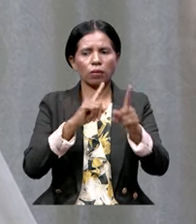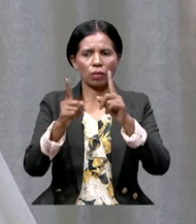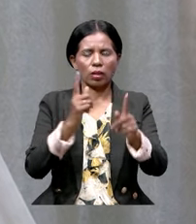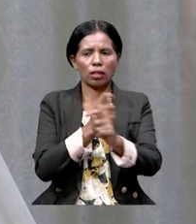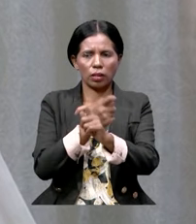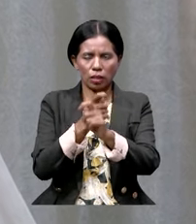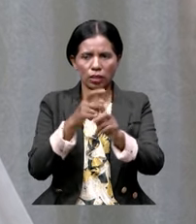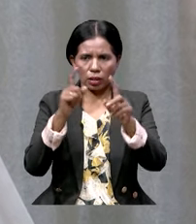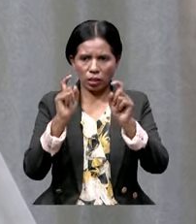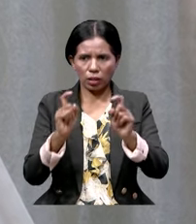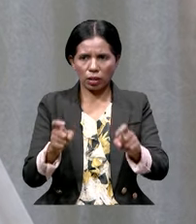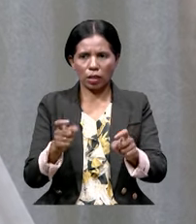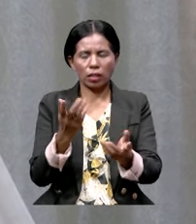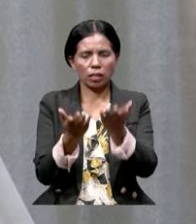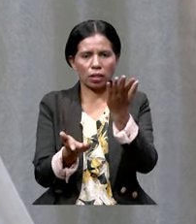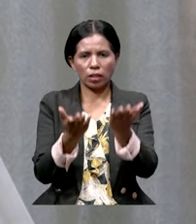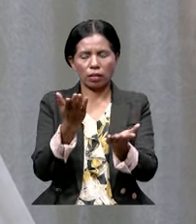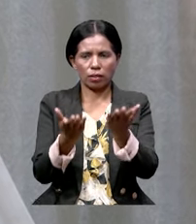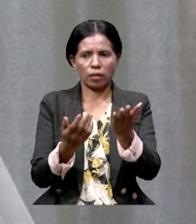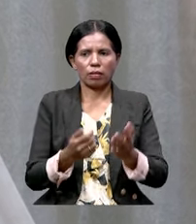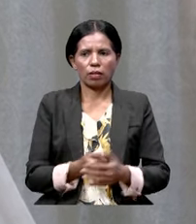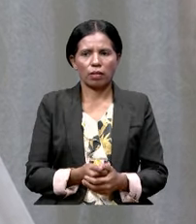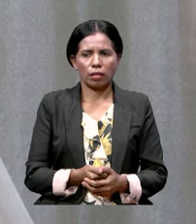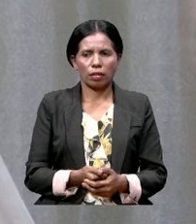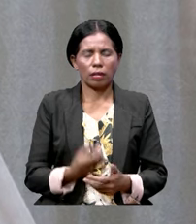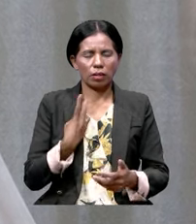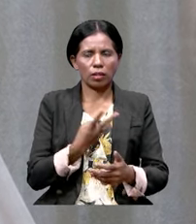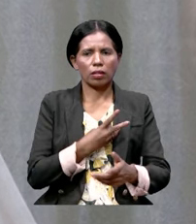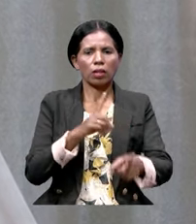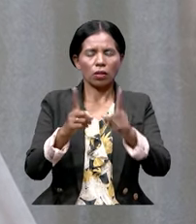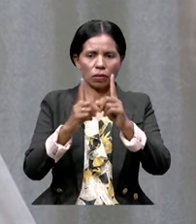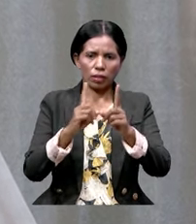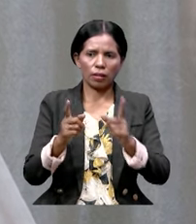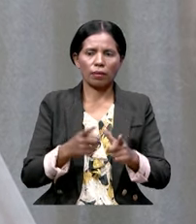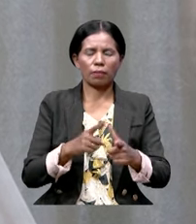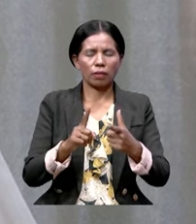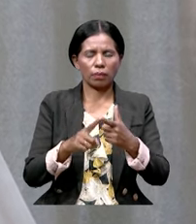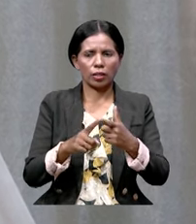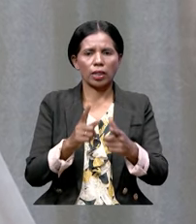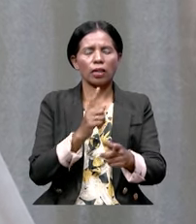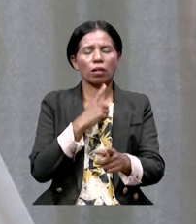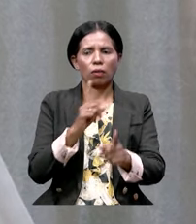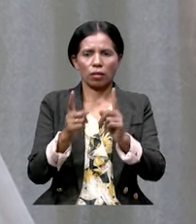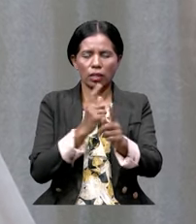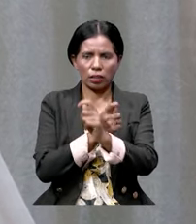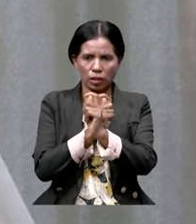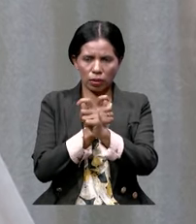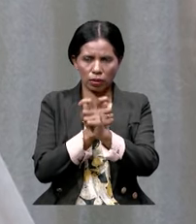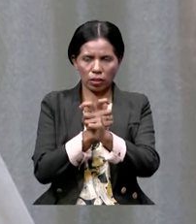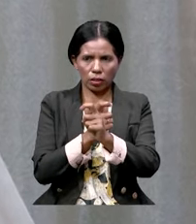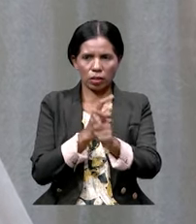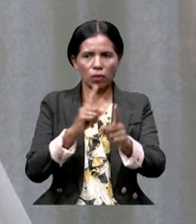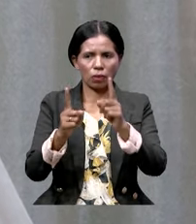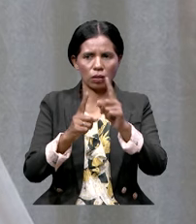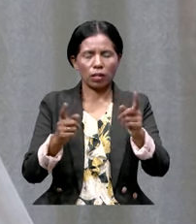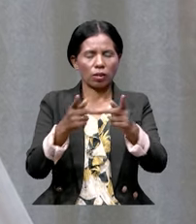né? Tem que ter tu lá, tetulai mai ta kualia balu de anfal de hata tetu nene kualia rai